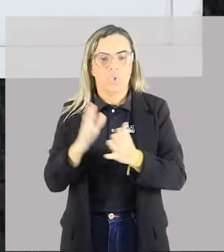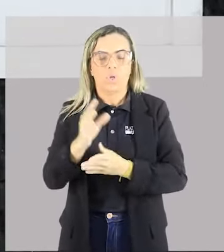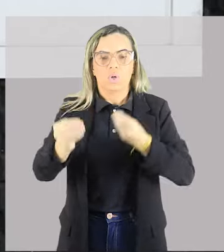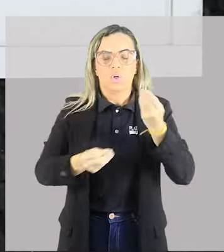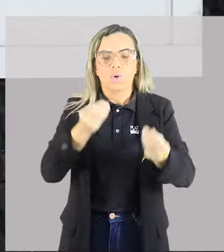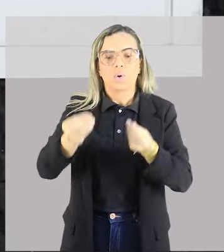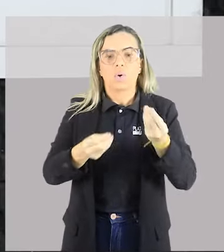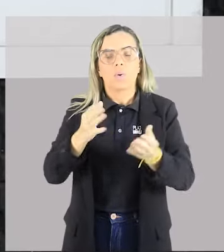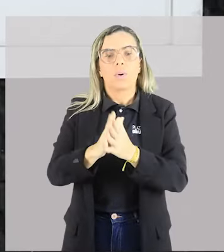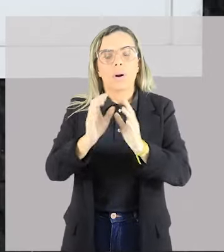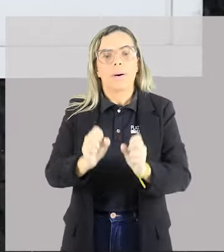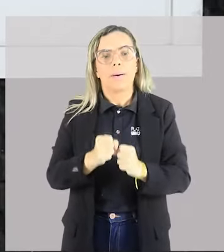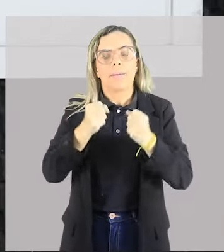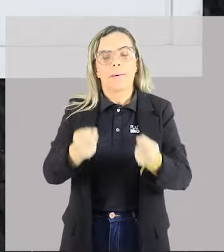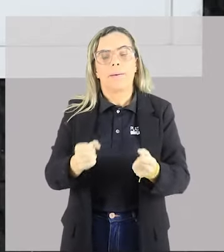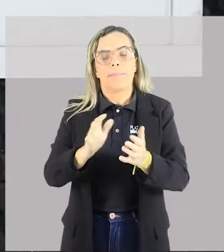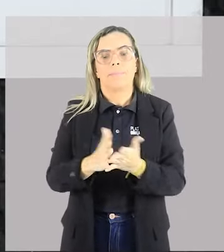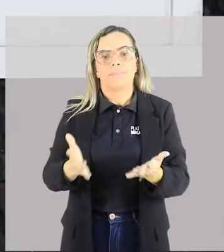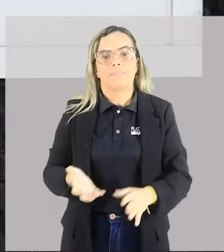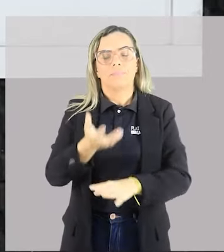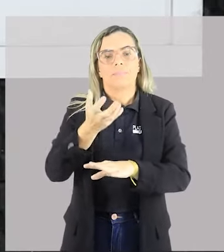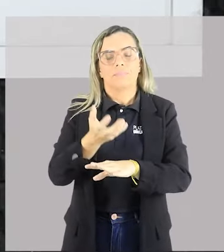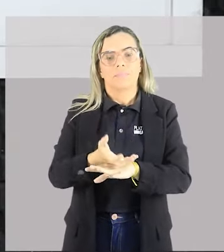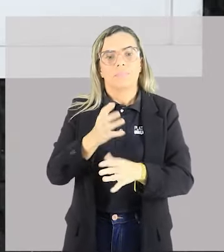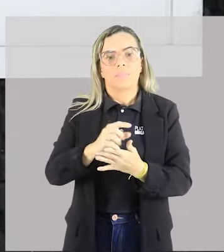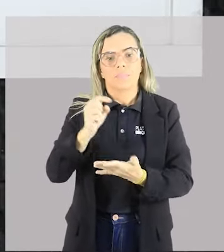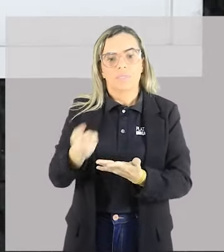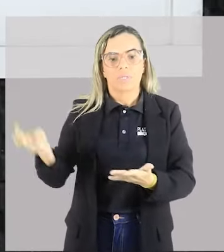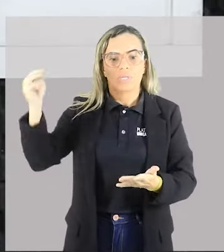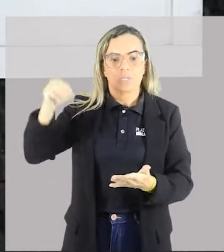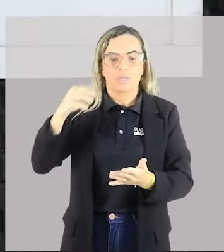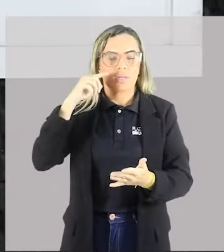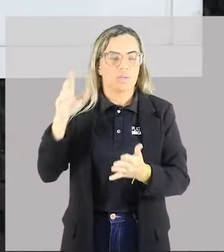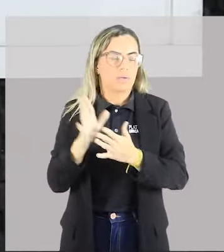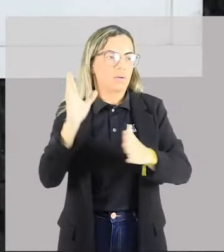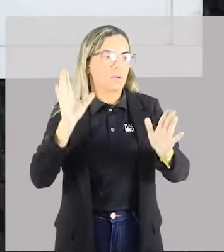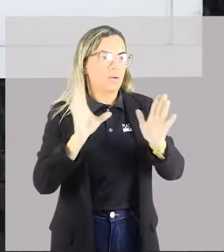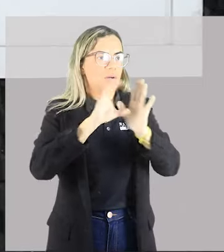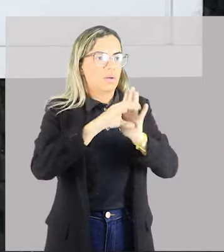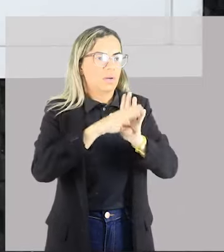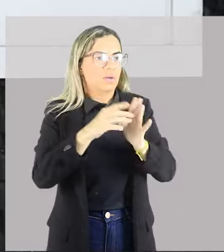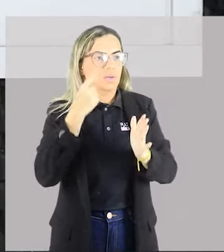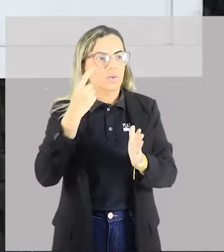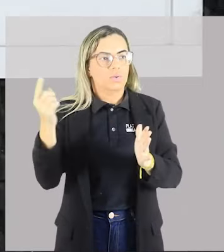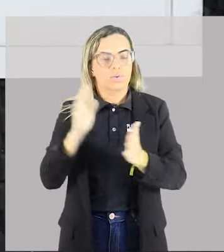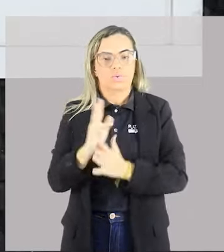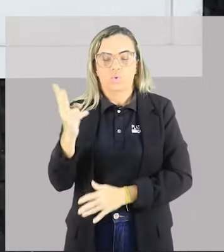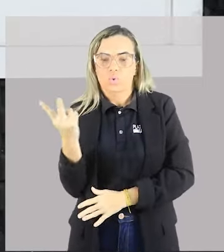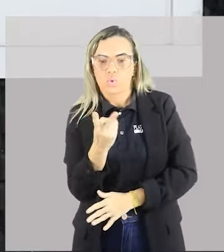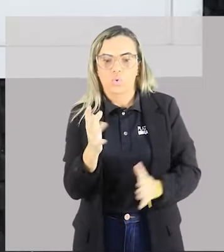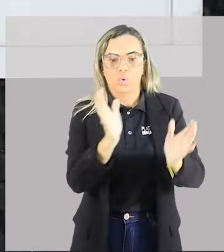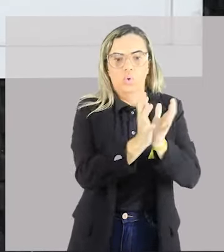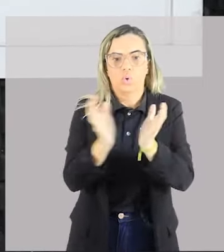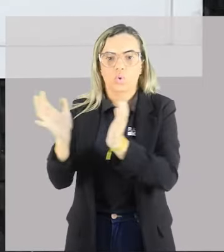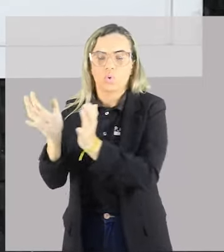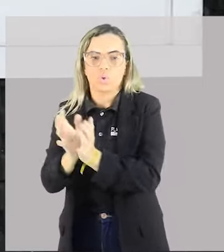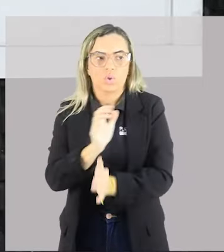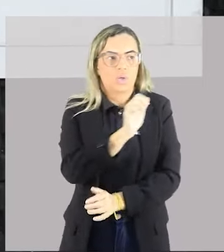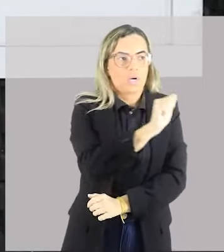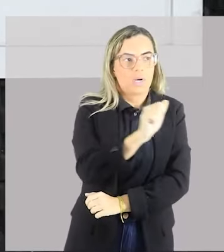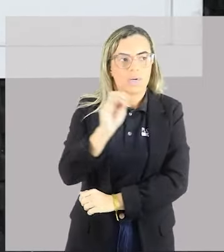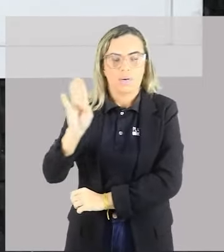gente pode definir matematicamente uma função Olha só dados dois conjuntos A e B